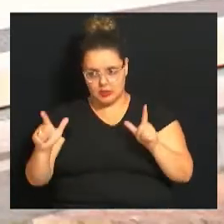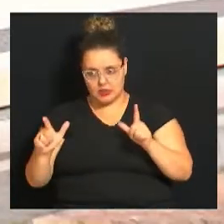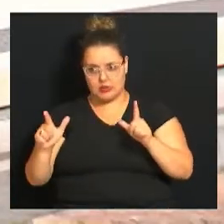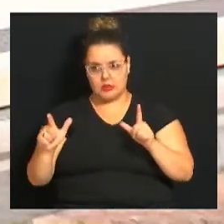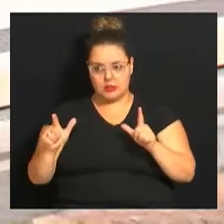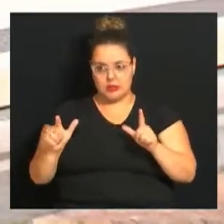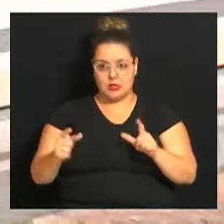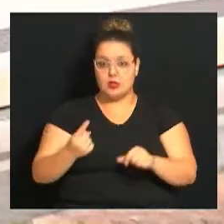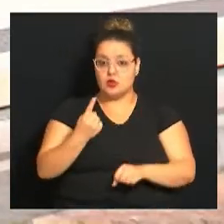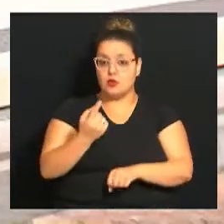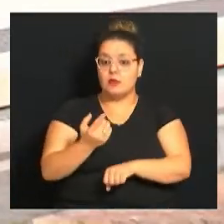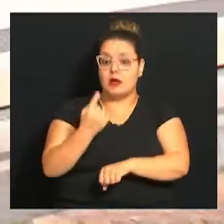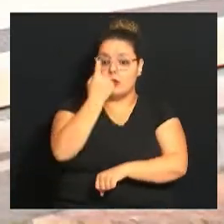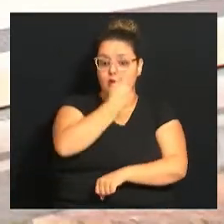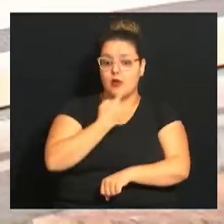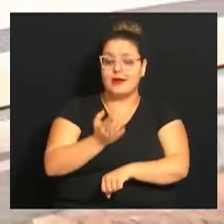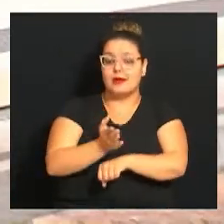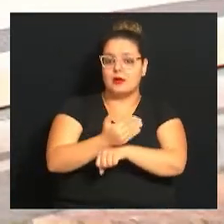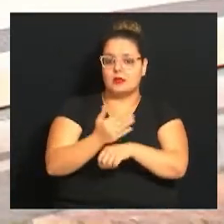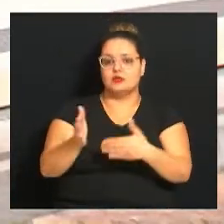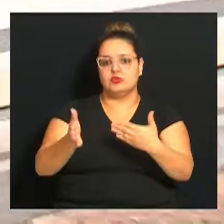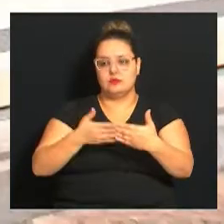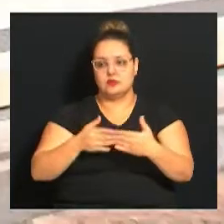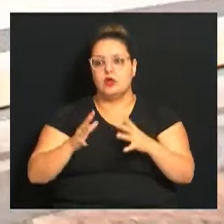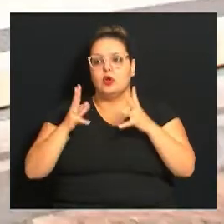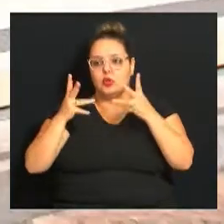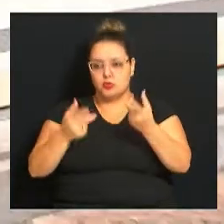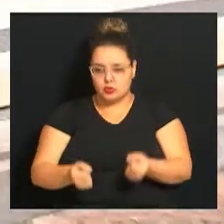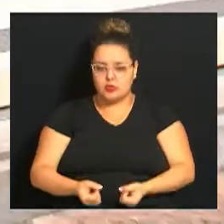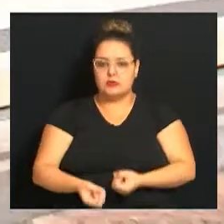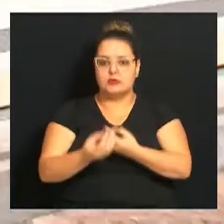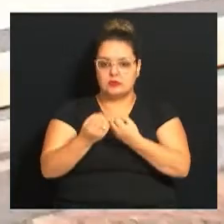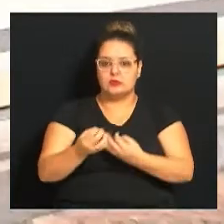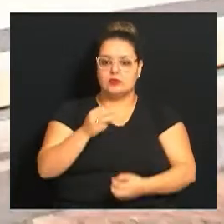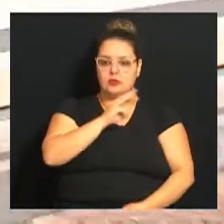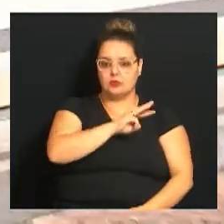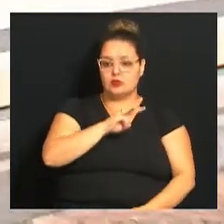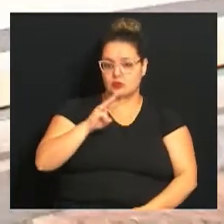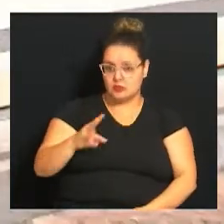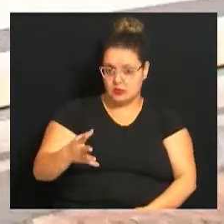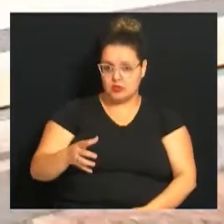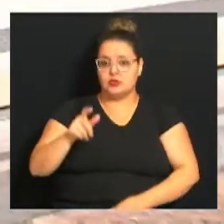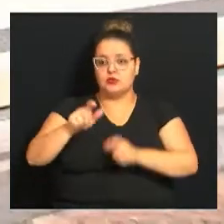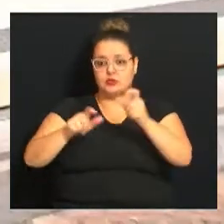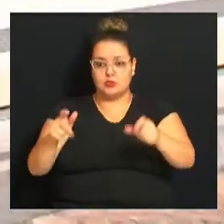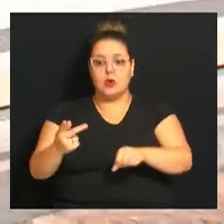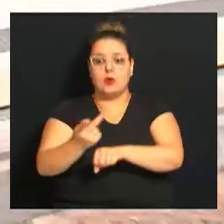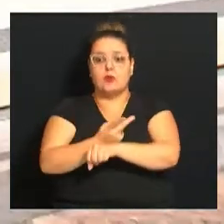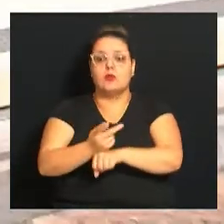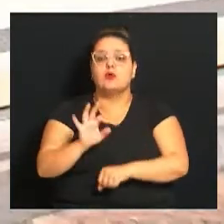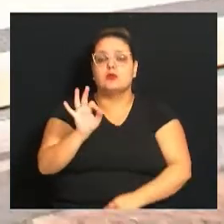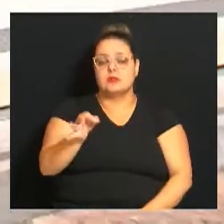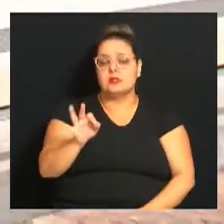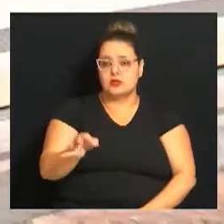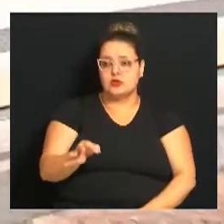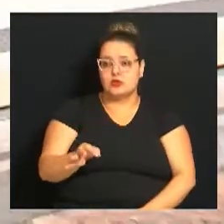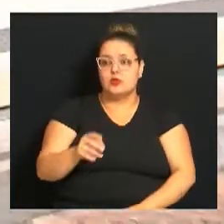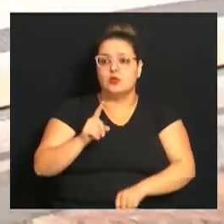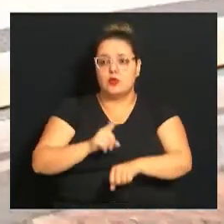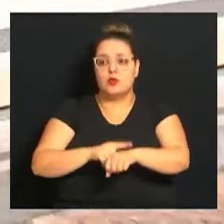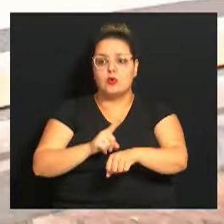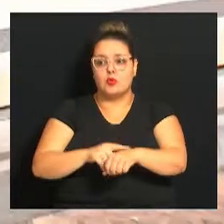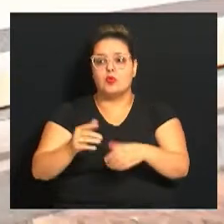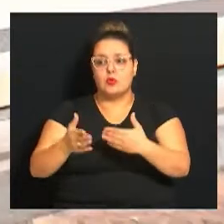horário de fechamento. Mas todas essas informações estão no nosso site, então é interessante que a população procure certinho, porque o horário de fechamento tem